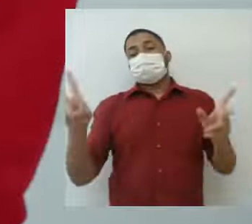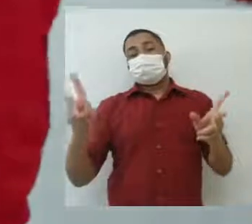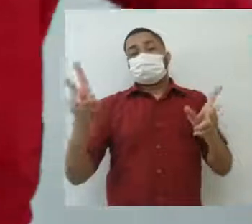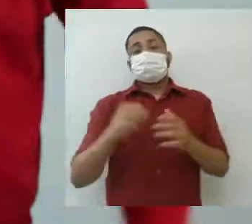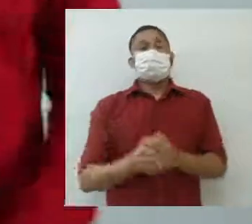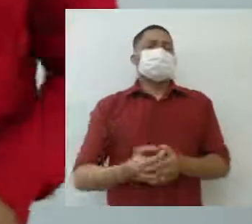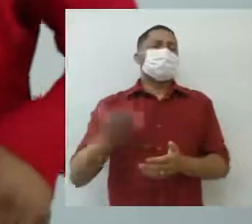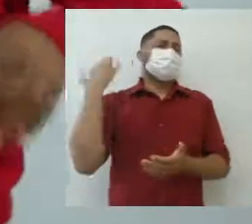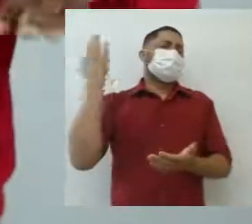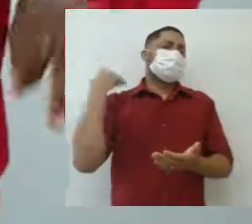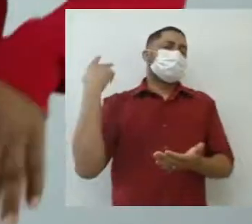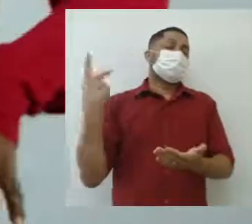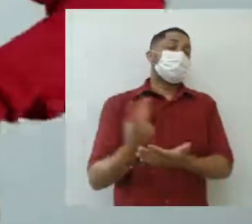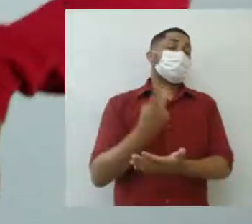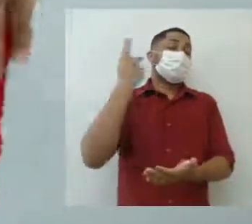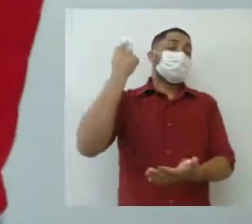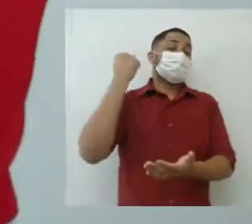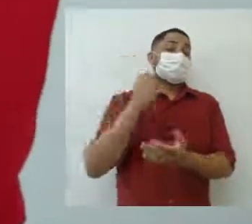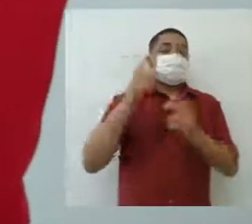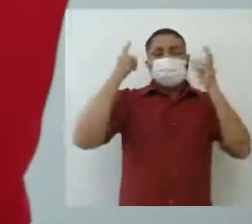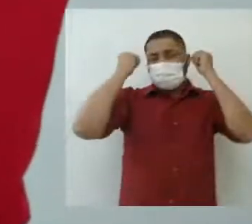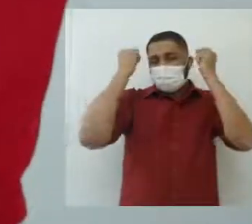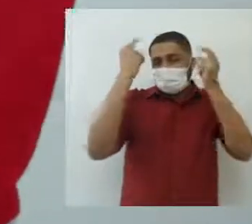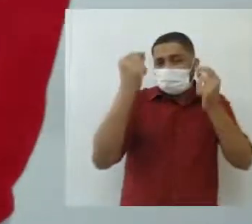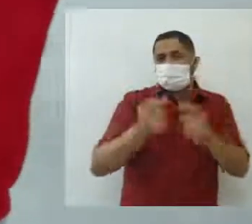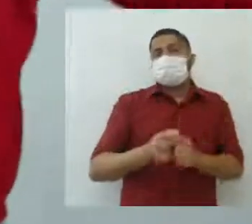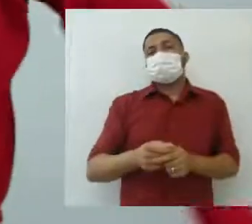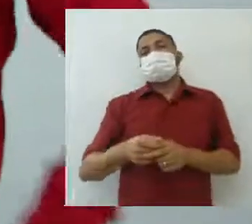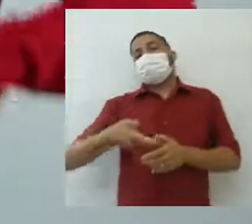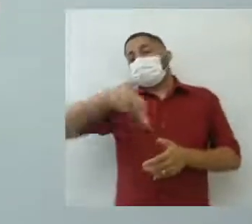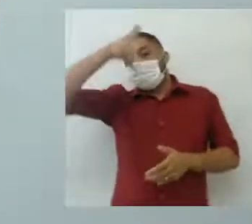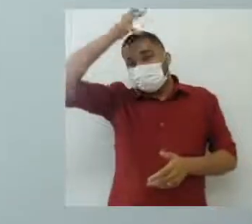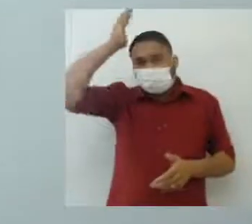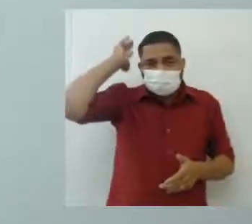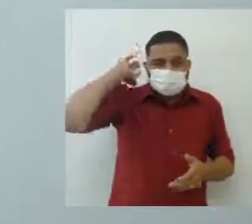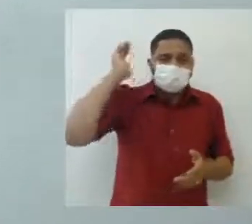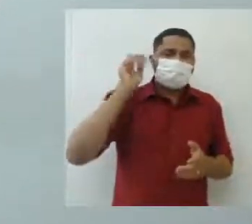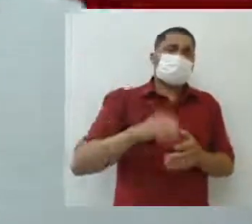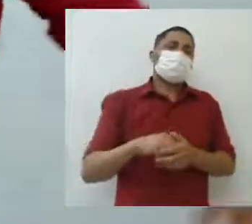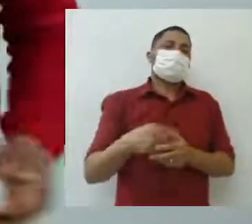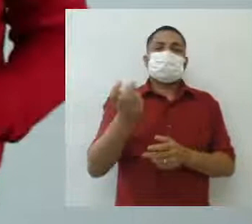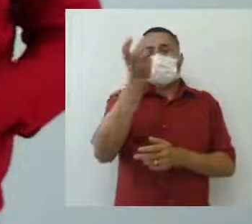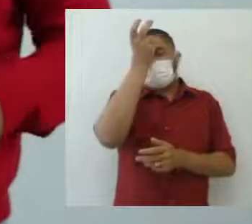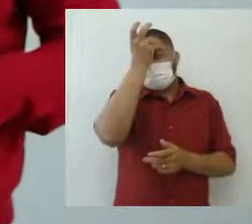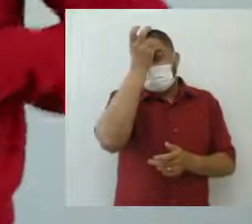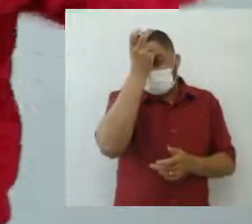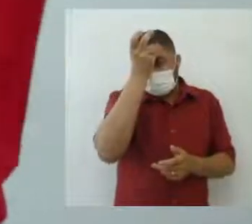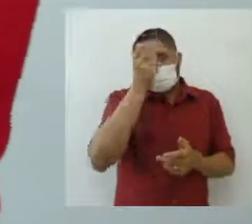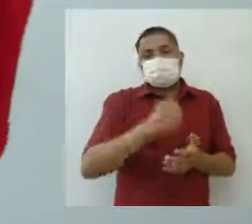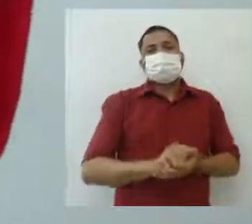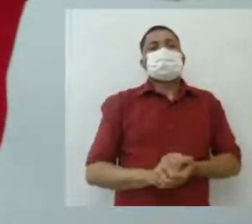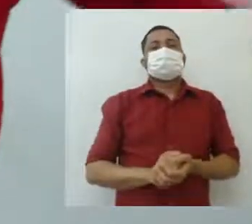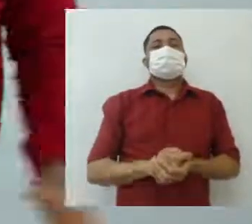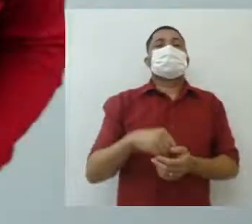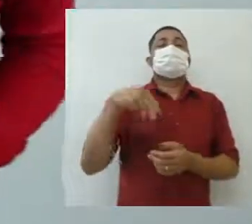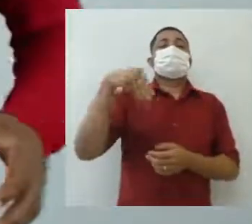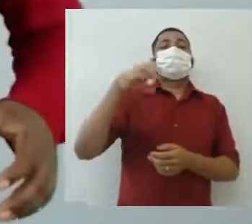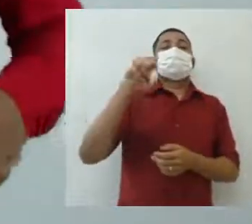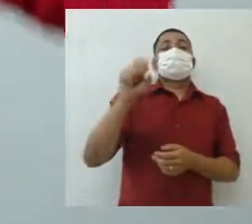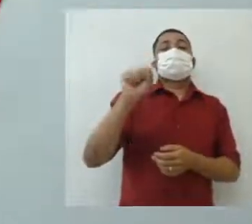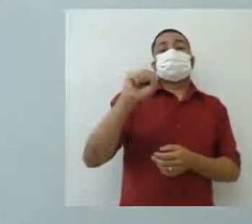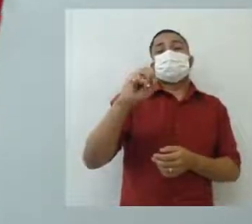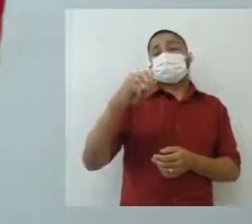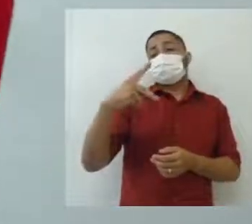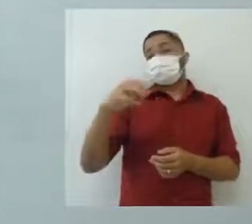que acontecia lá na Grécia, diferente do que acontecia lá em Roma, lá no Egito, né? Na